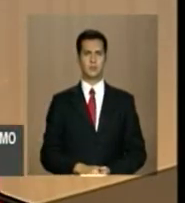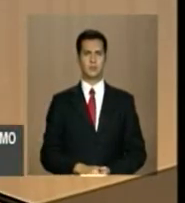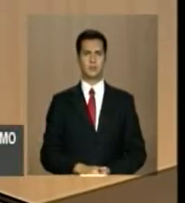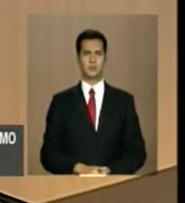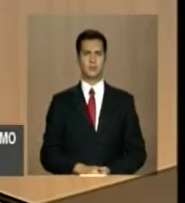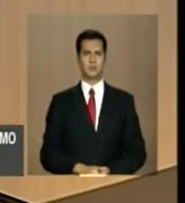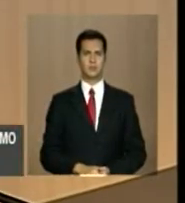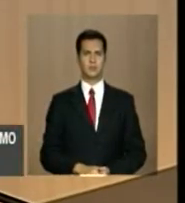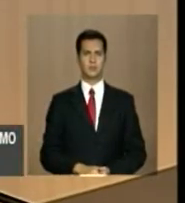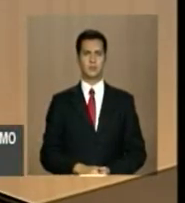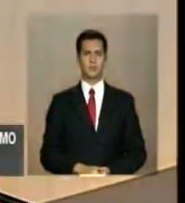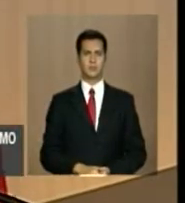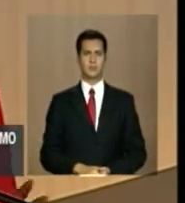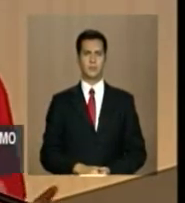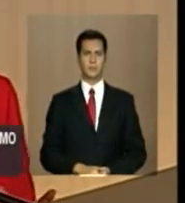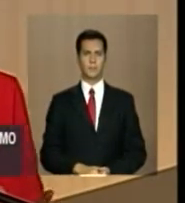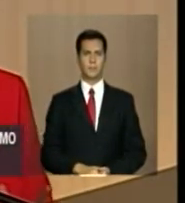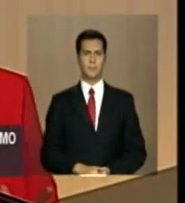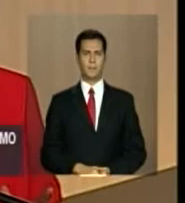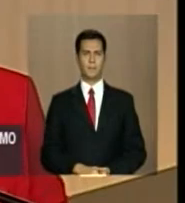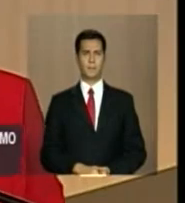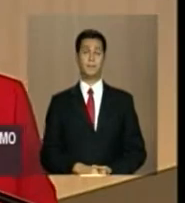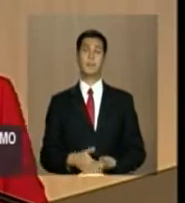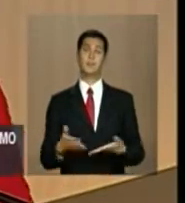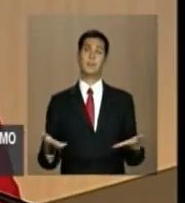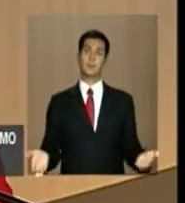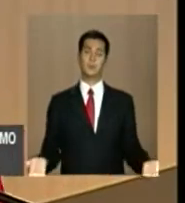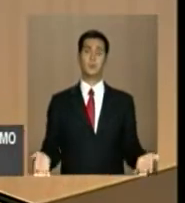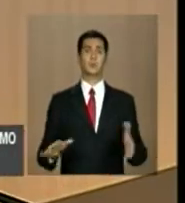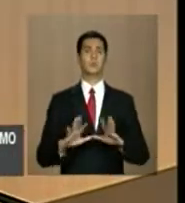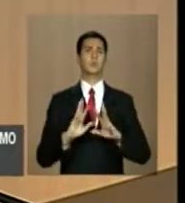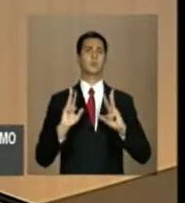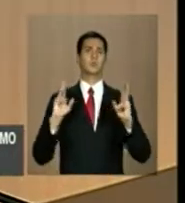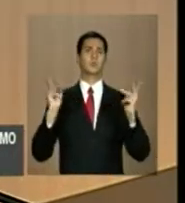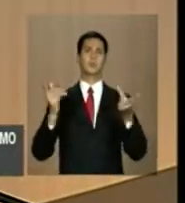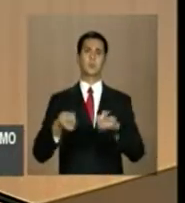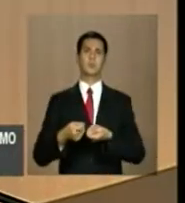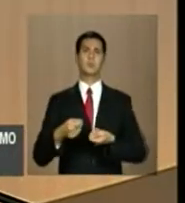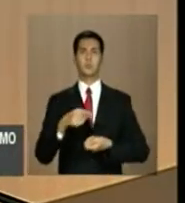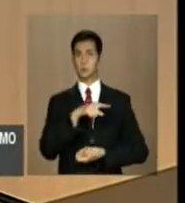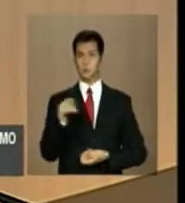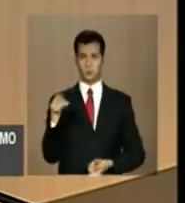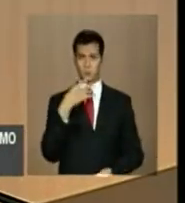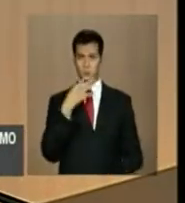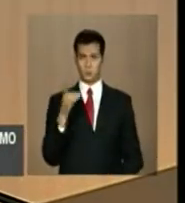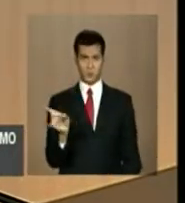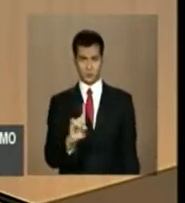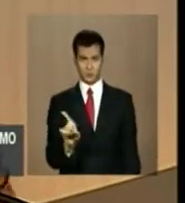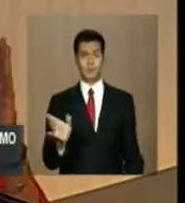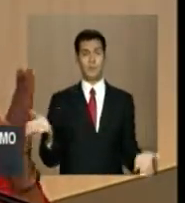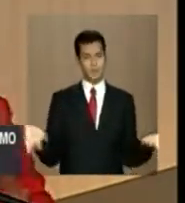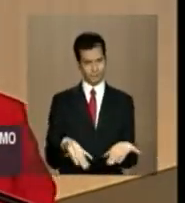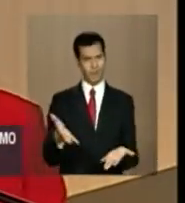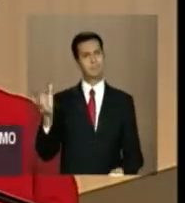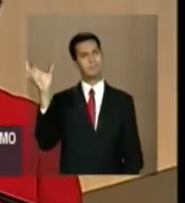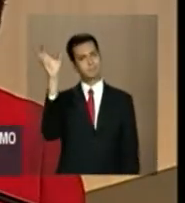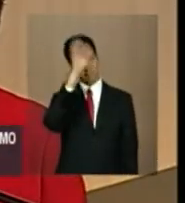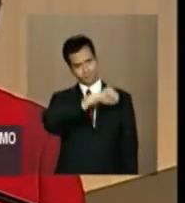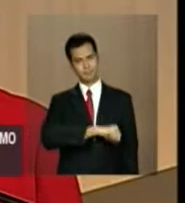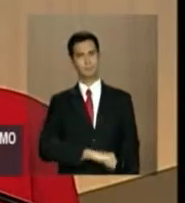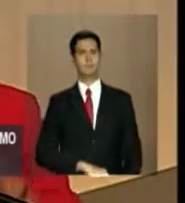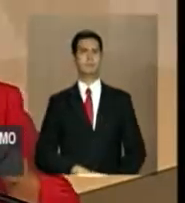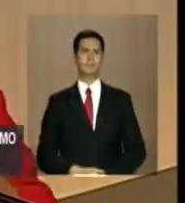Então, todos aqueles que não têm essa informação passam a ter, mas